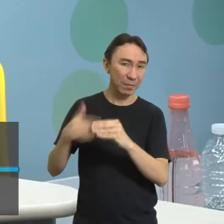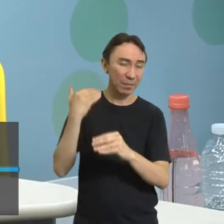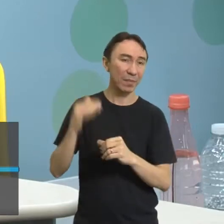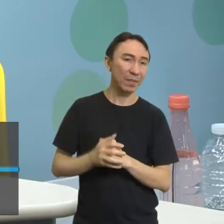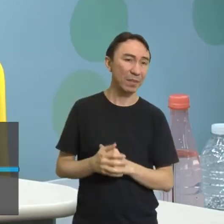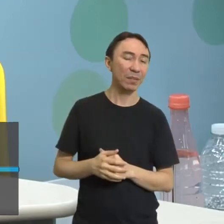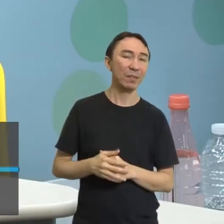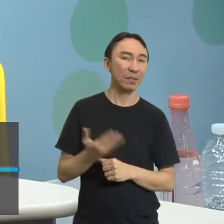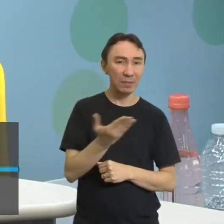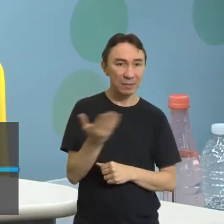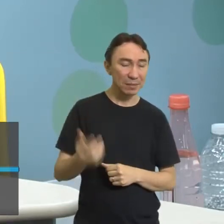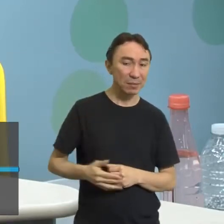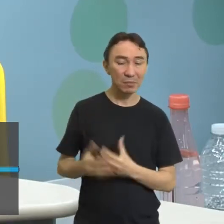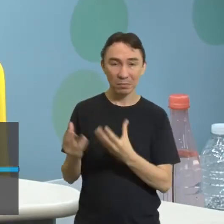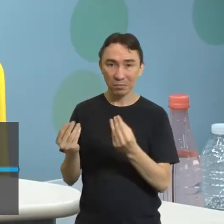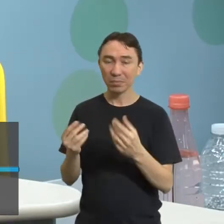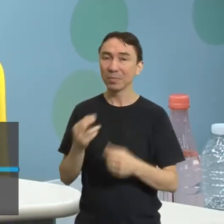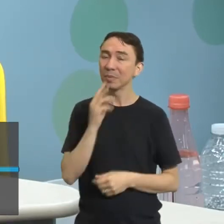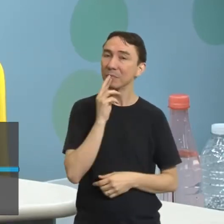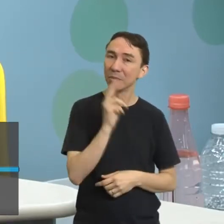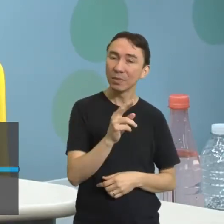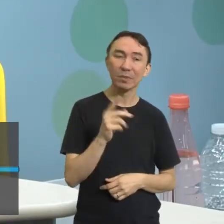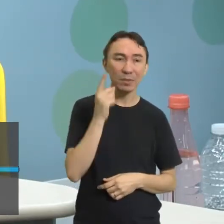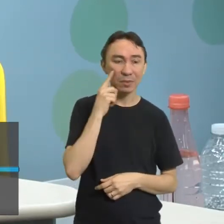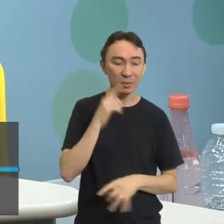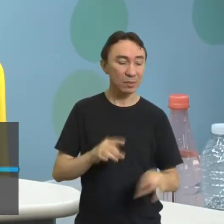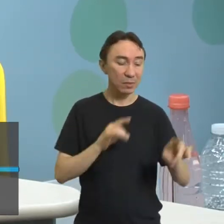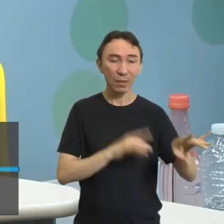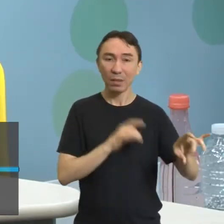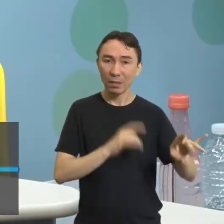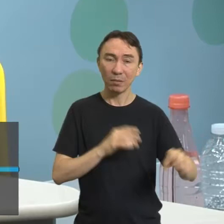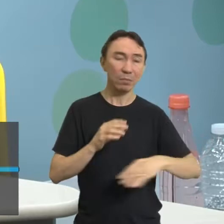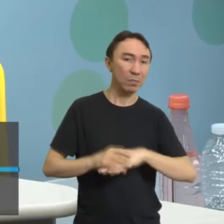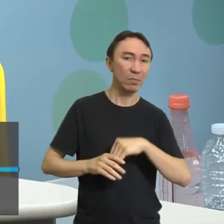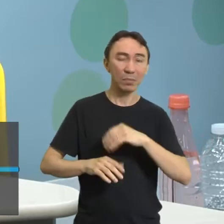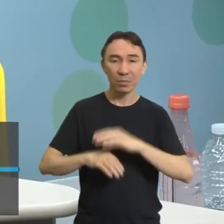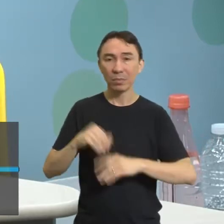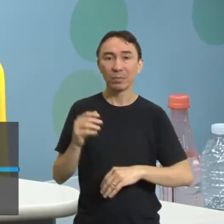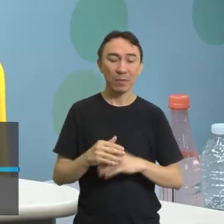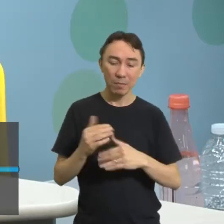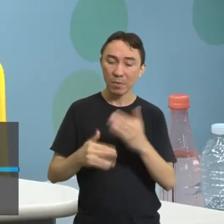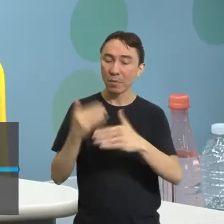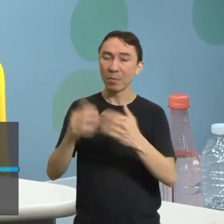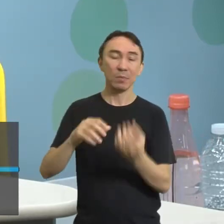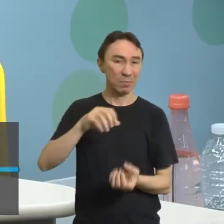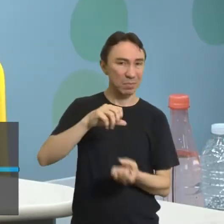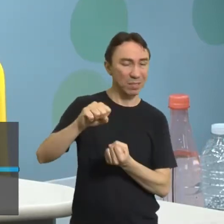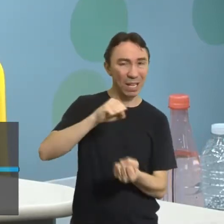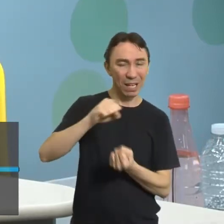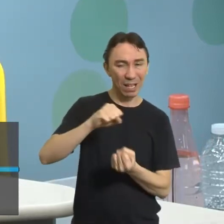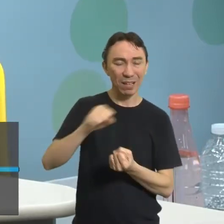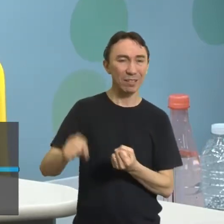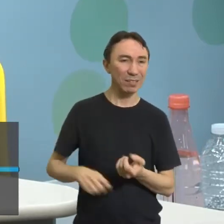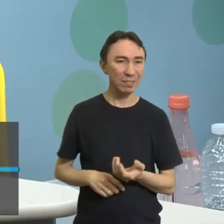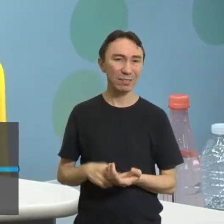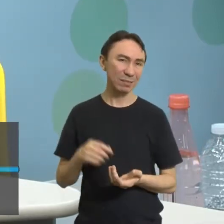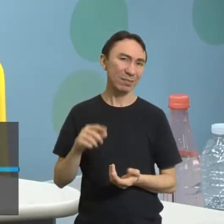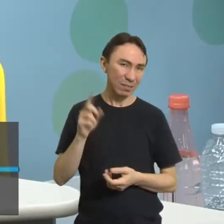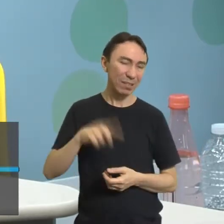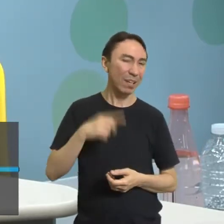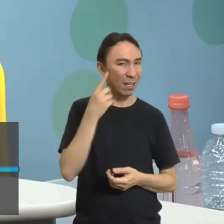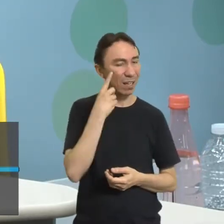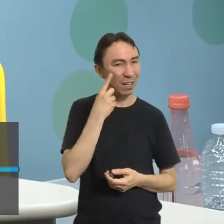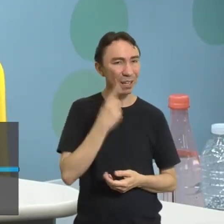vocês escreveram sobre metodologias ativas, sobre desenvolvimento sustentável. Realmente, essas imagens,